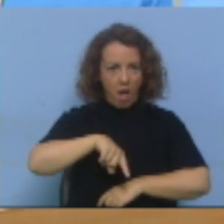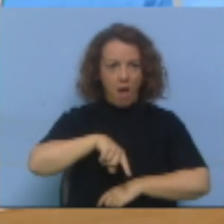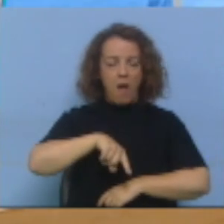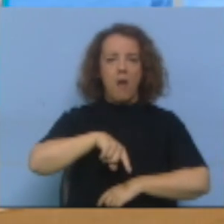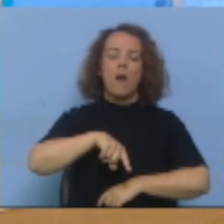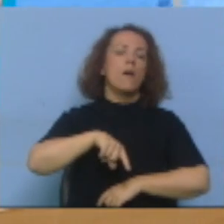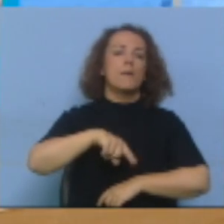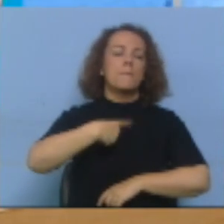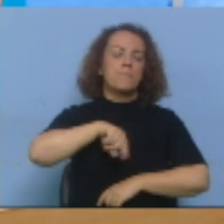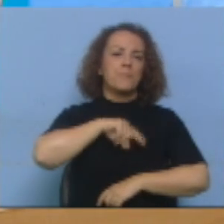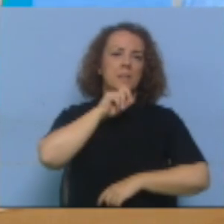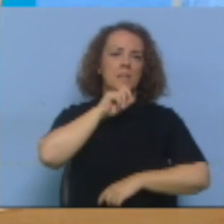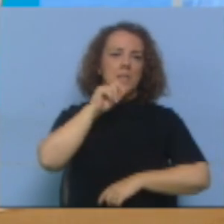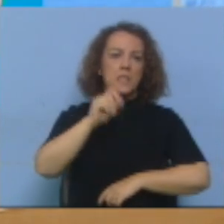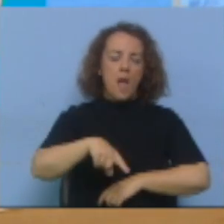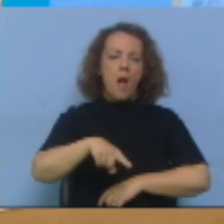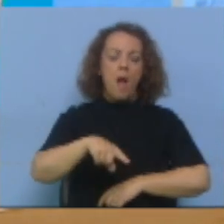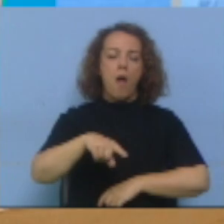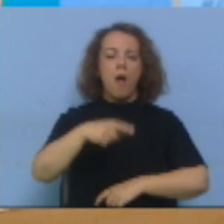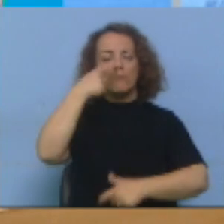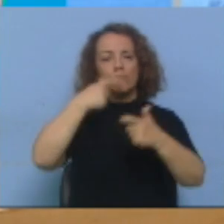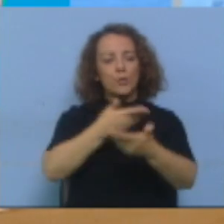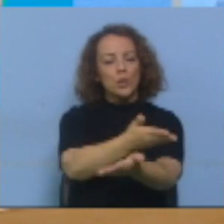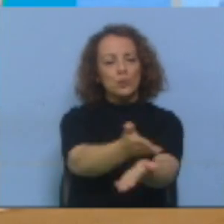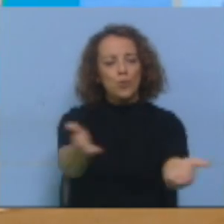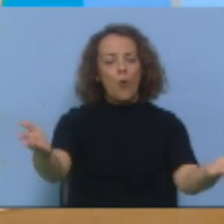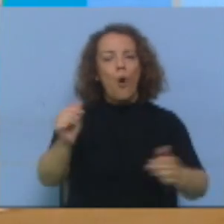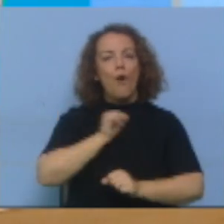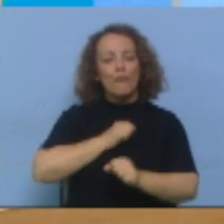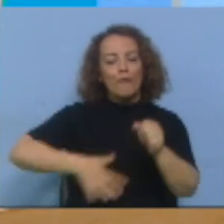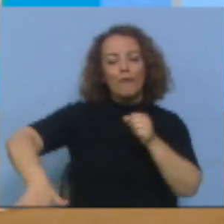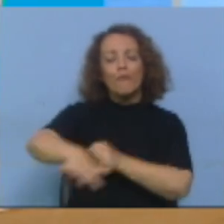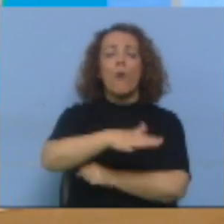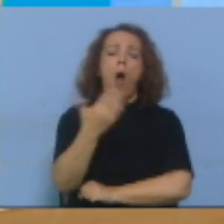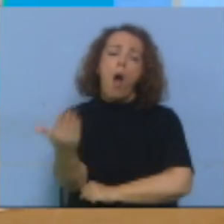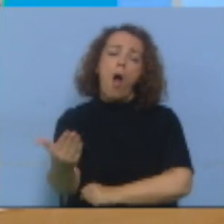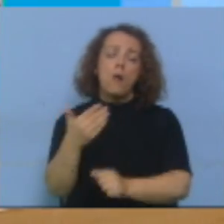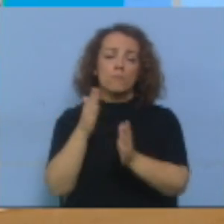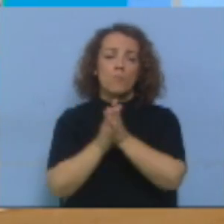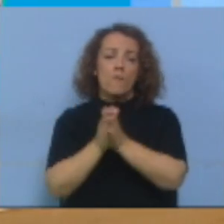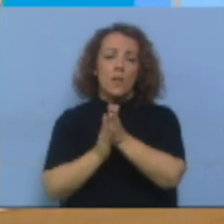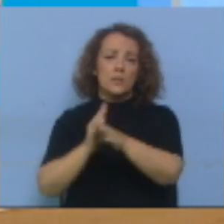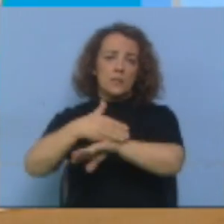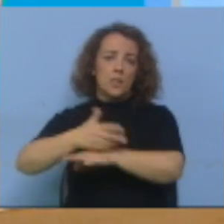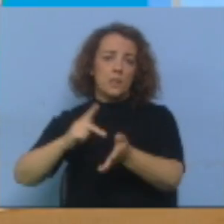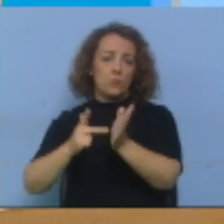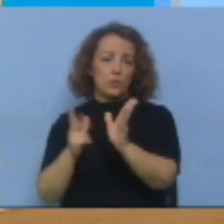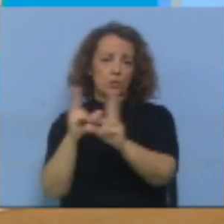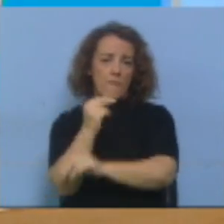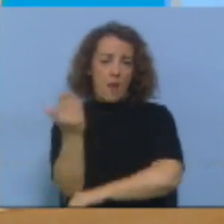chegar aos outros, aos nossos paroquianos, através dos meios das novas tecnologias, que às vezes